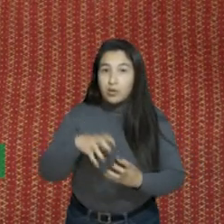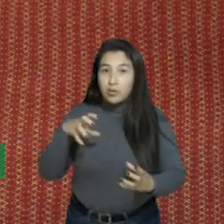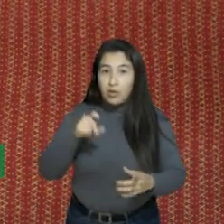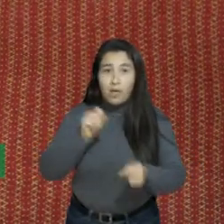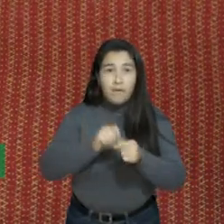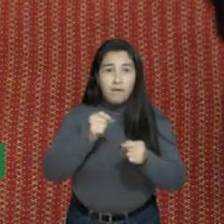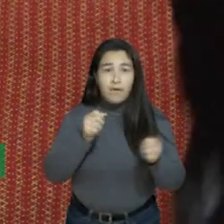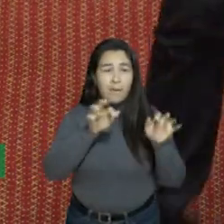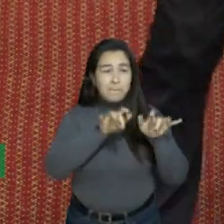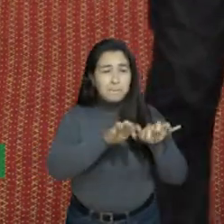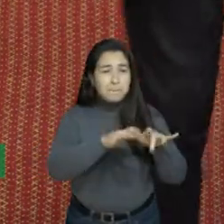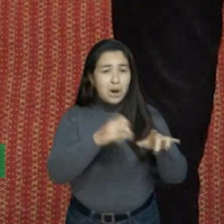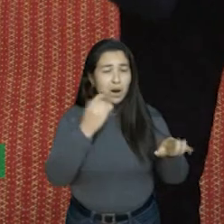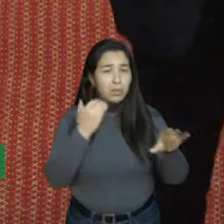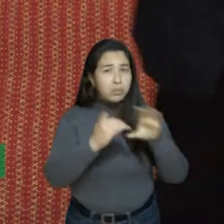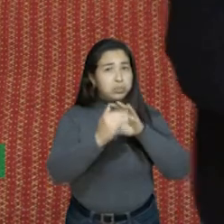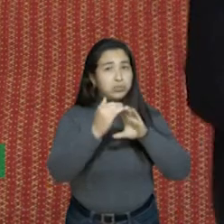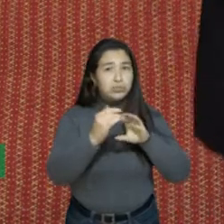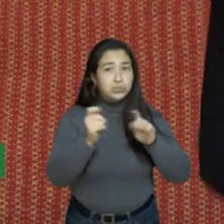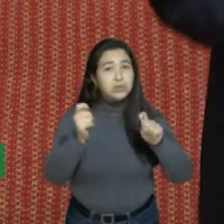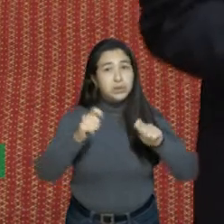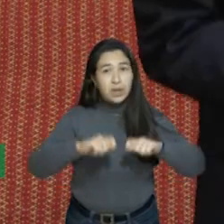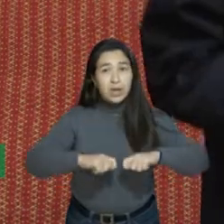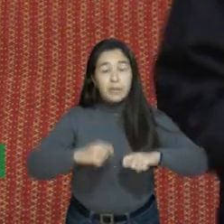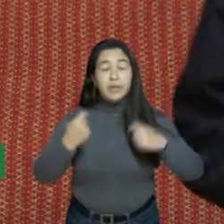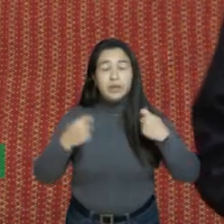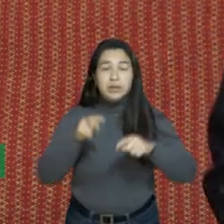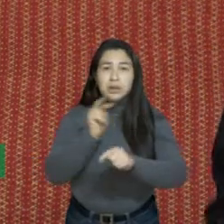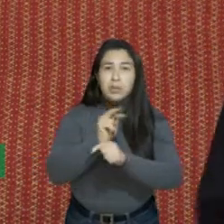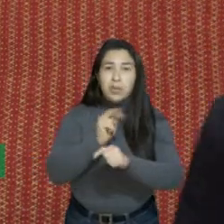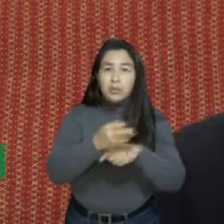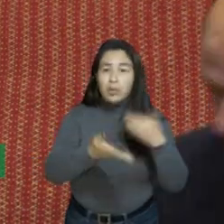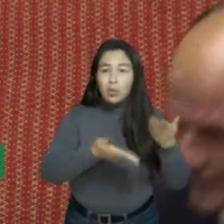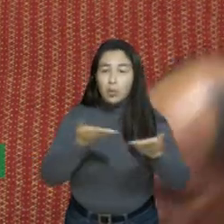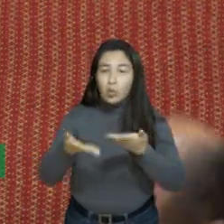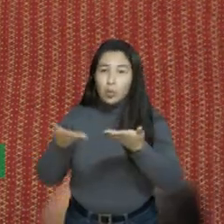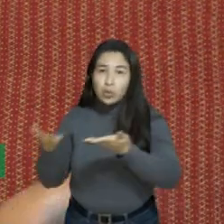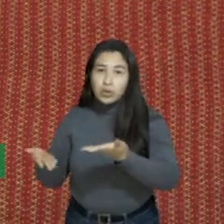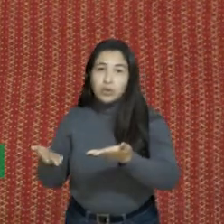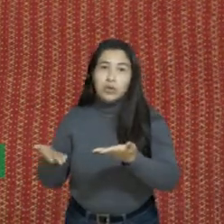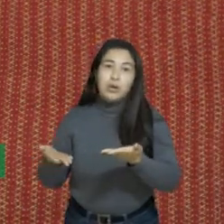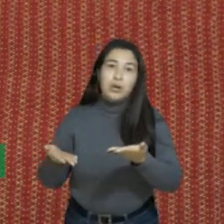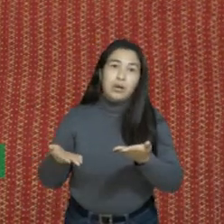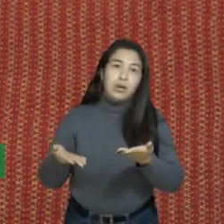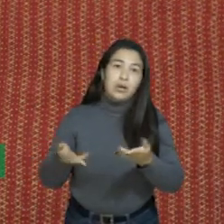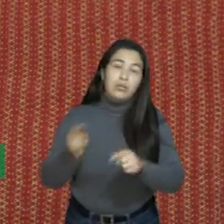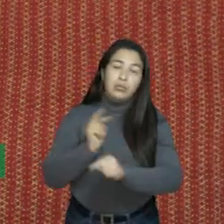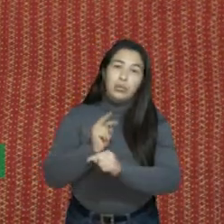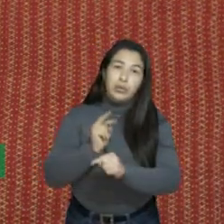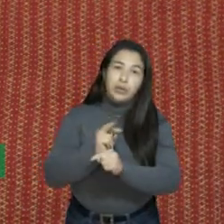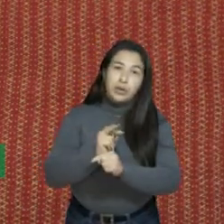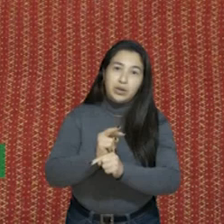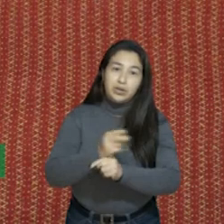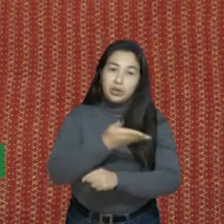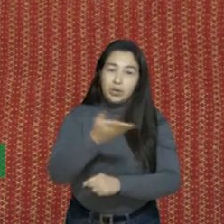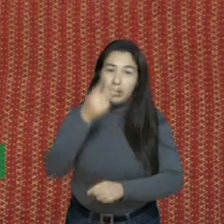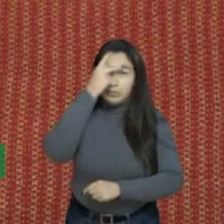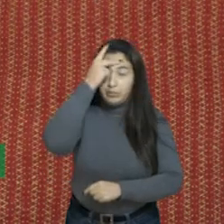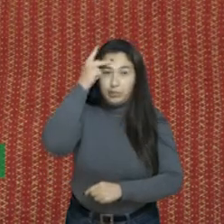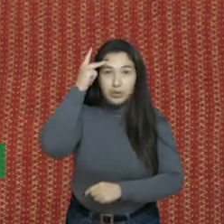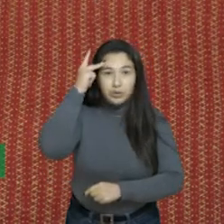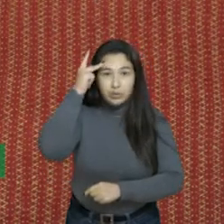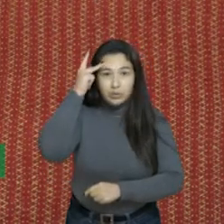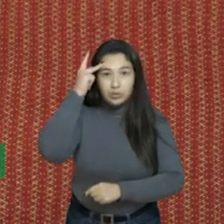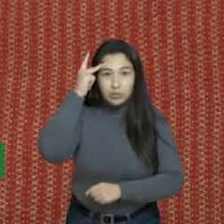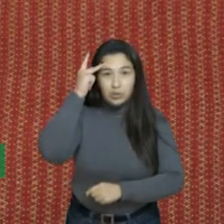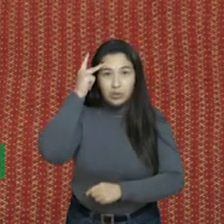tecnologia está na palma da mão que precisa estar protegendo e criando instrumentos para que a gente possa realmente proteger aqueles que são a biblioteca